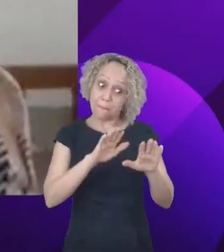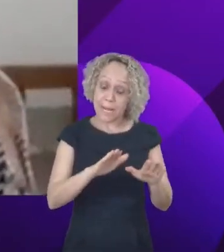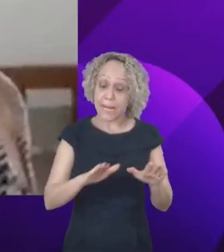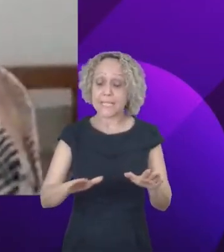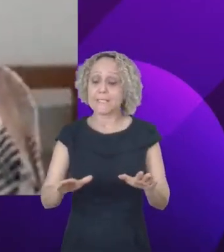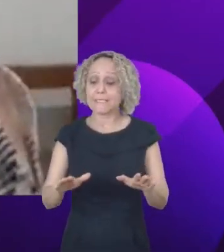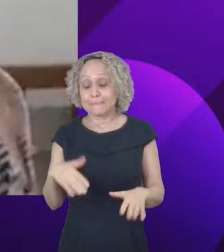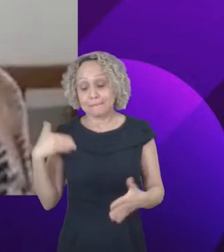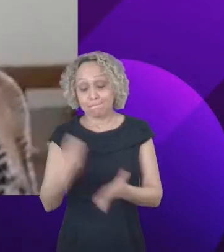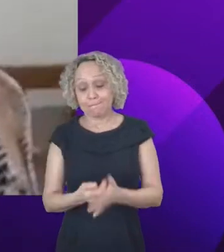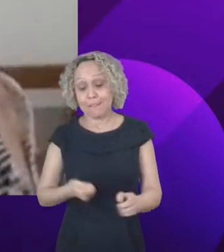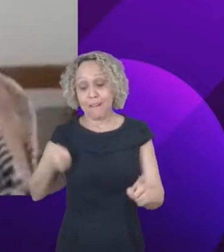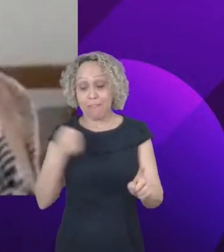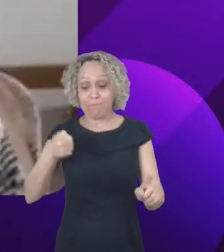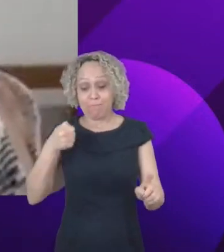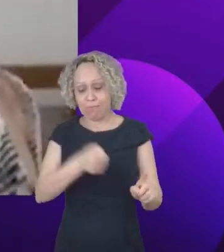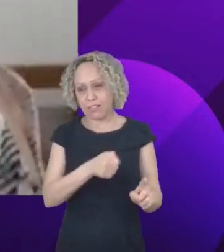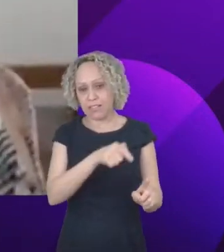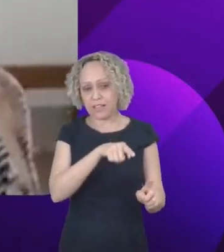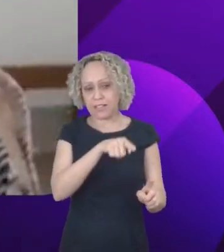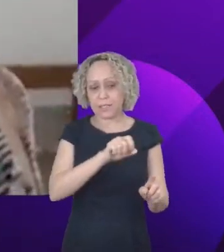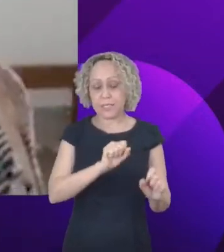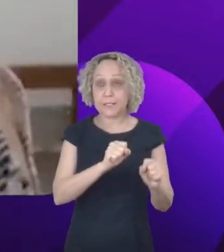controle social, na participação popular,